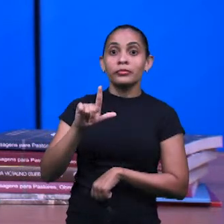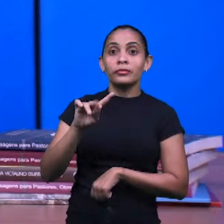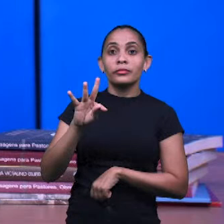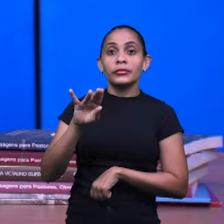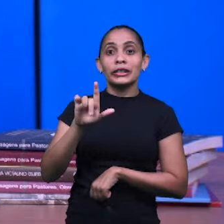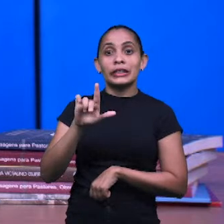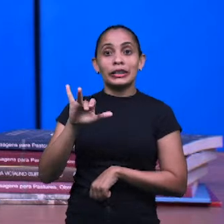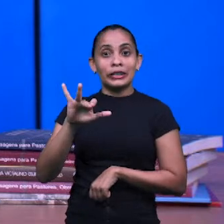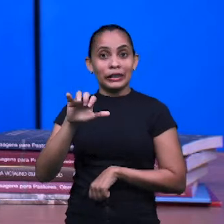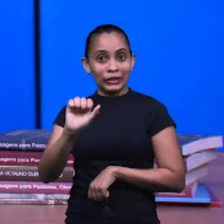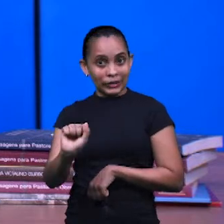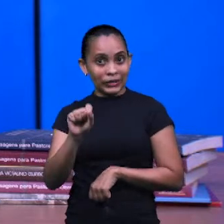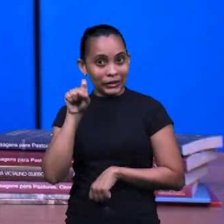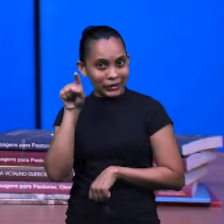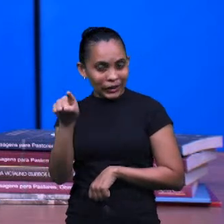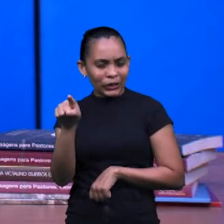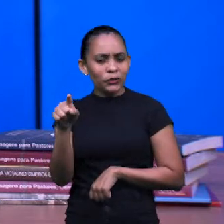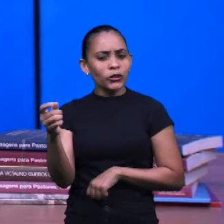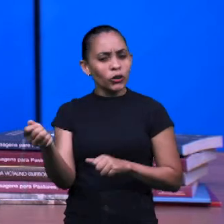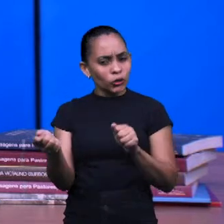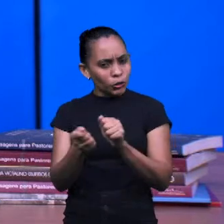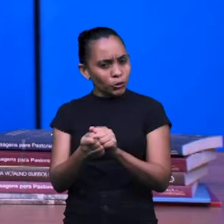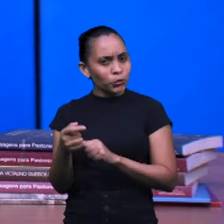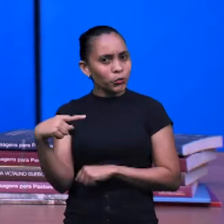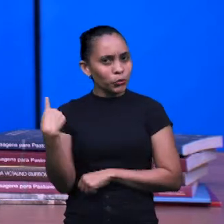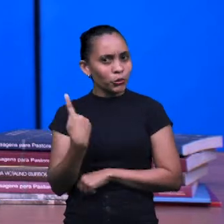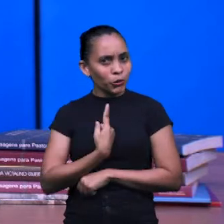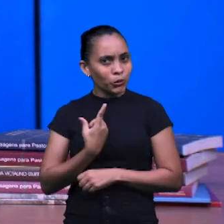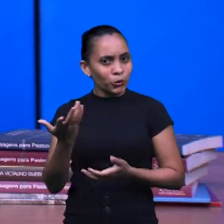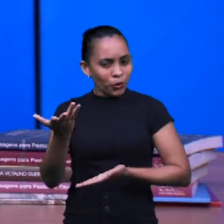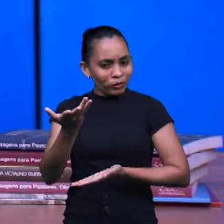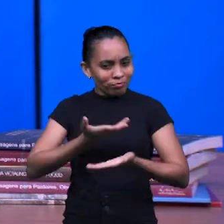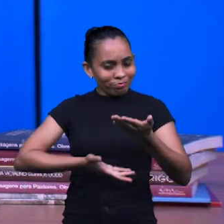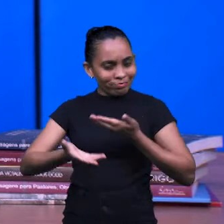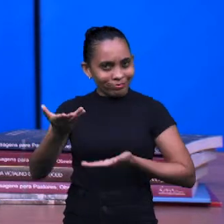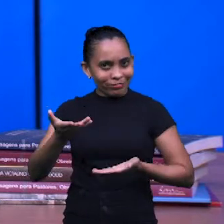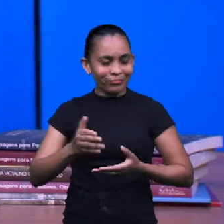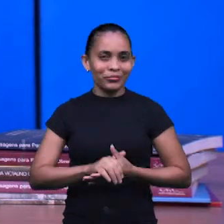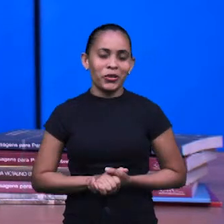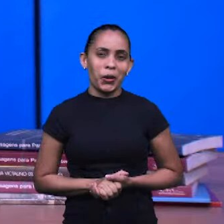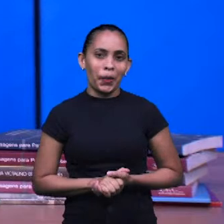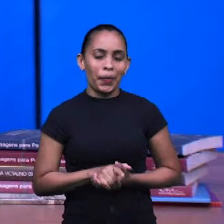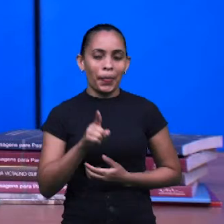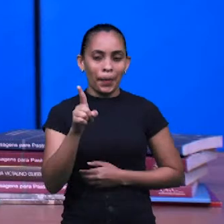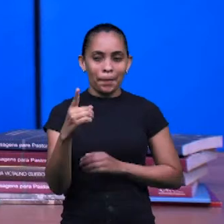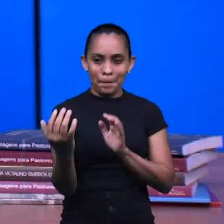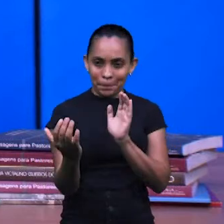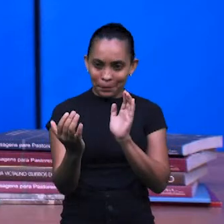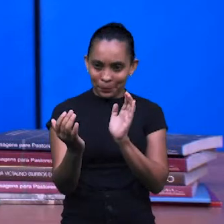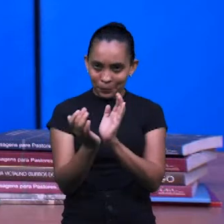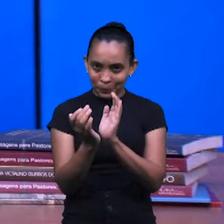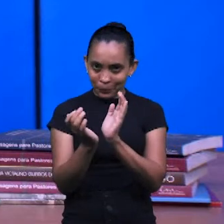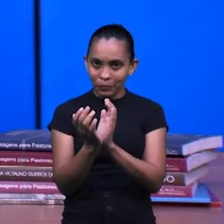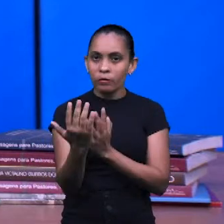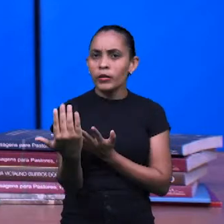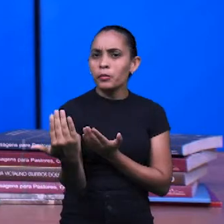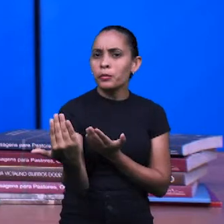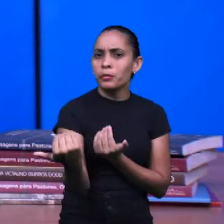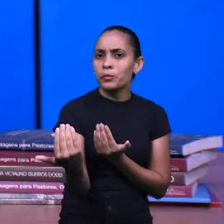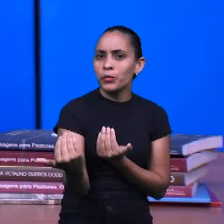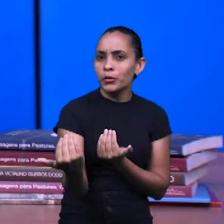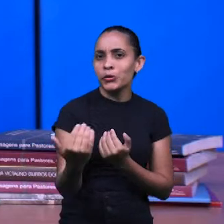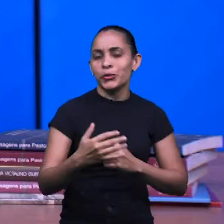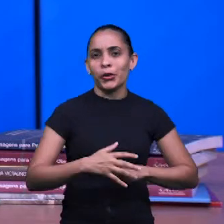da nossa Escola Bíblica Dominical. A Eloíne faz parte do grupo de jovens da nossa igreja em Torino, lá na